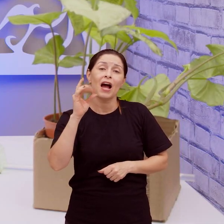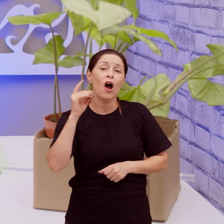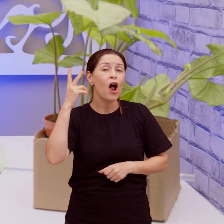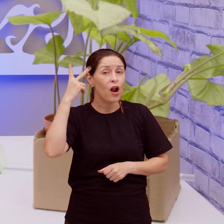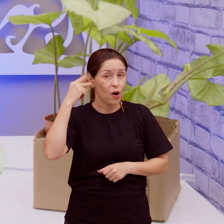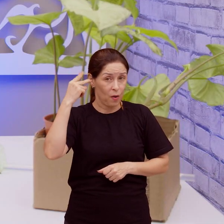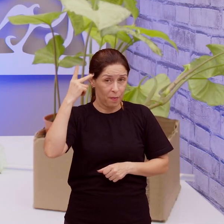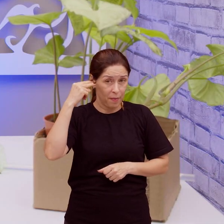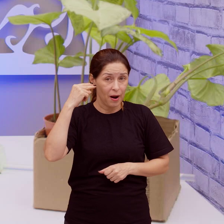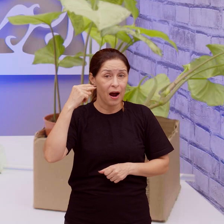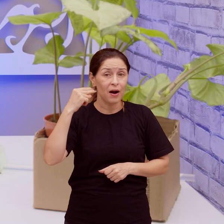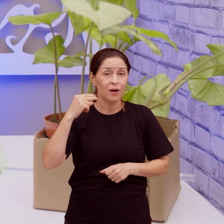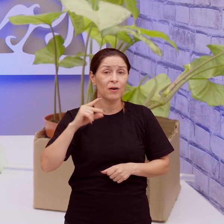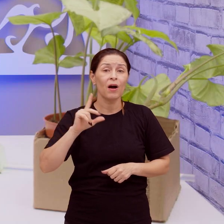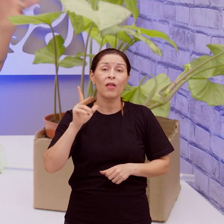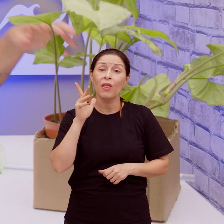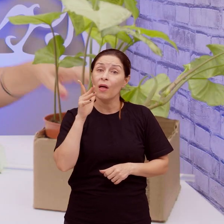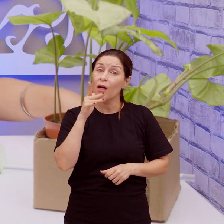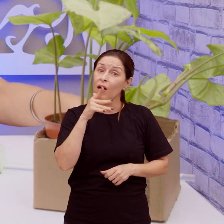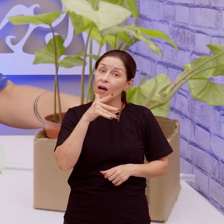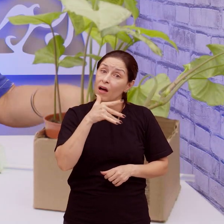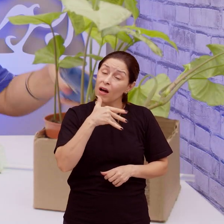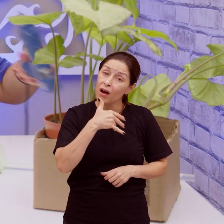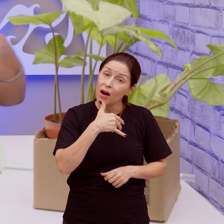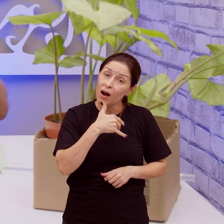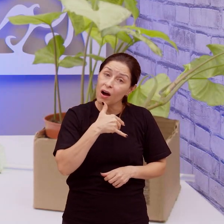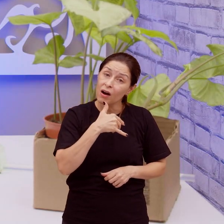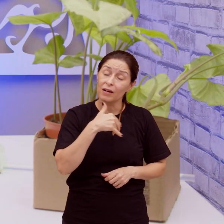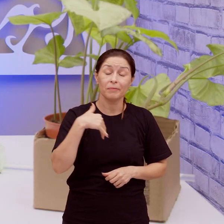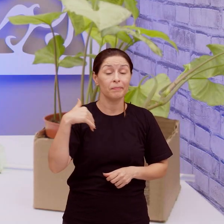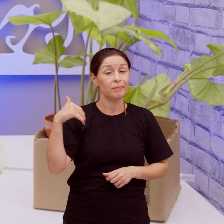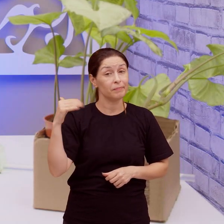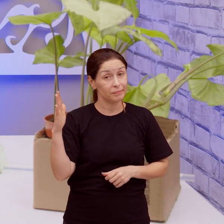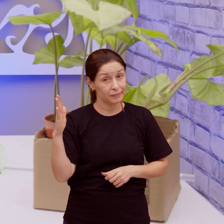demorar um pouquinho mais pra colar. E como eu não tenho esse tempo, eu vou